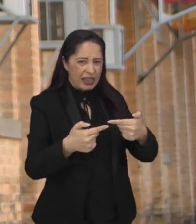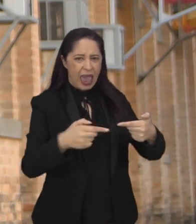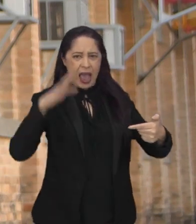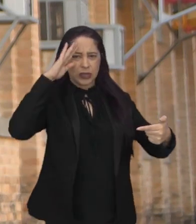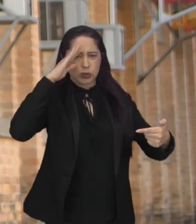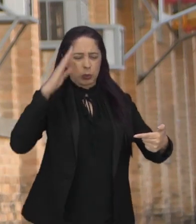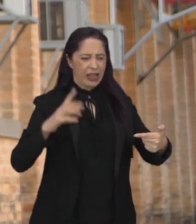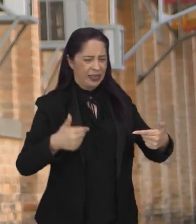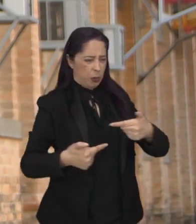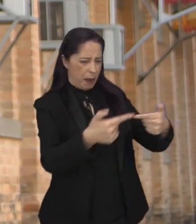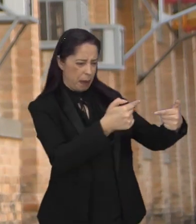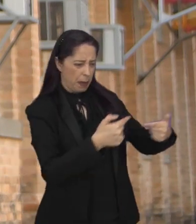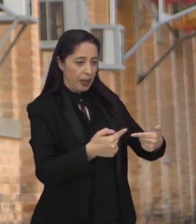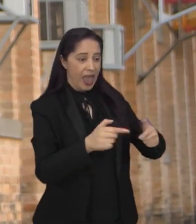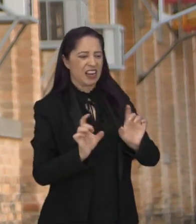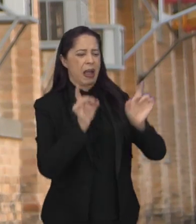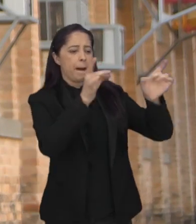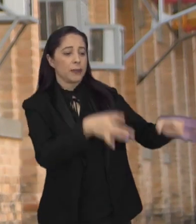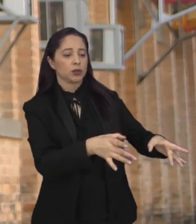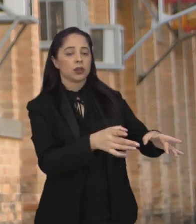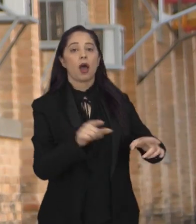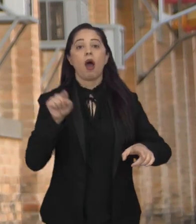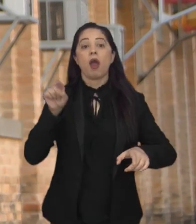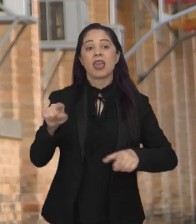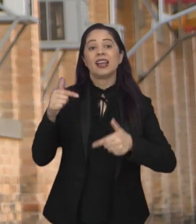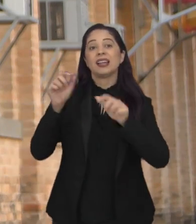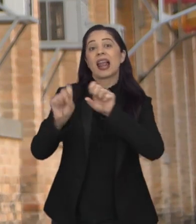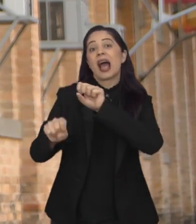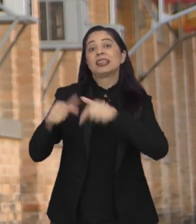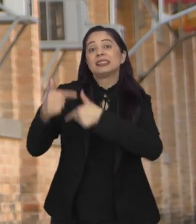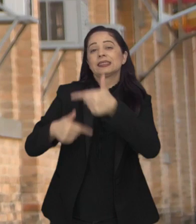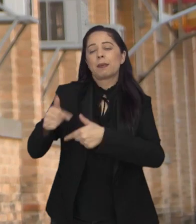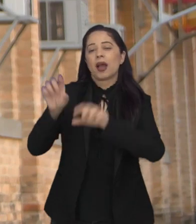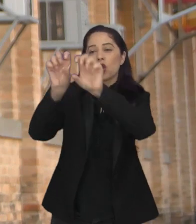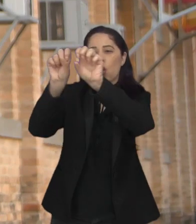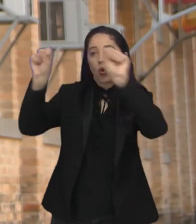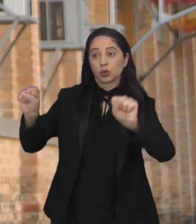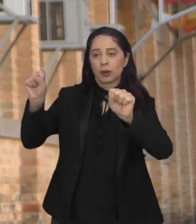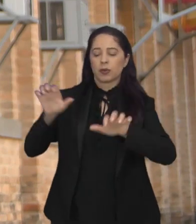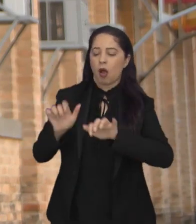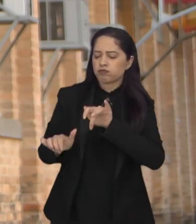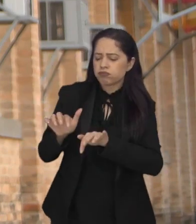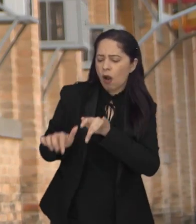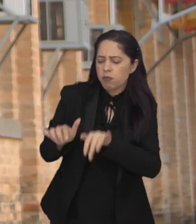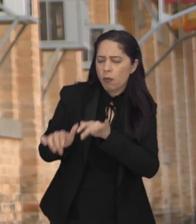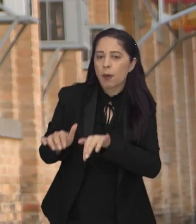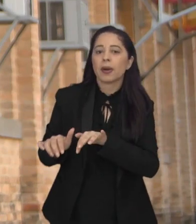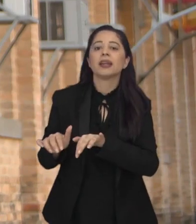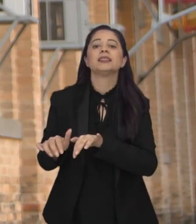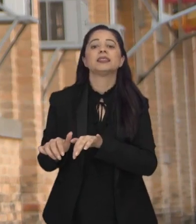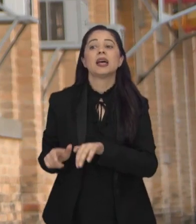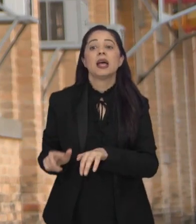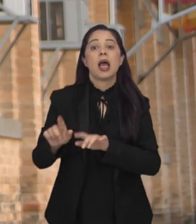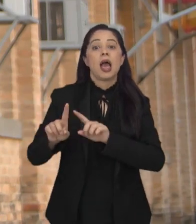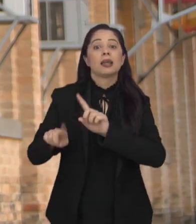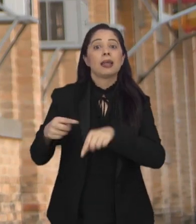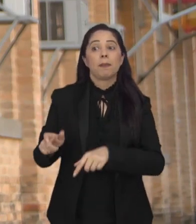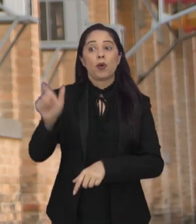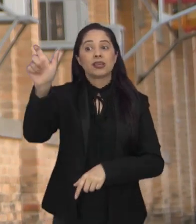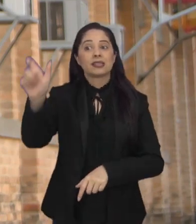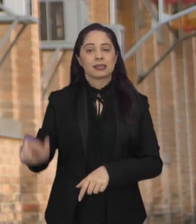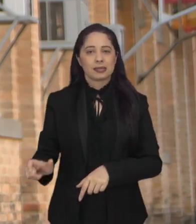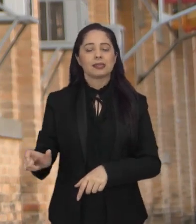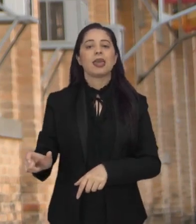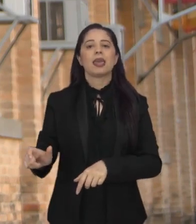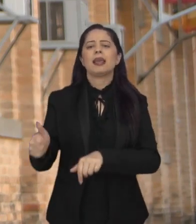do subdelegado e escrivão do juiz de paz. Esse foi o primeiro momento dele. E aí logo em seguida, nesse momento, ele passa a